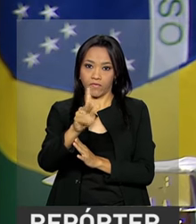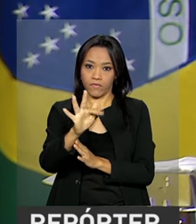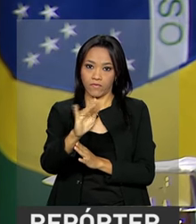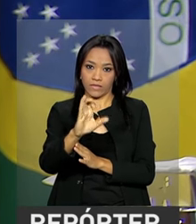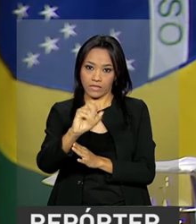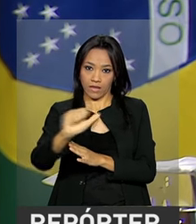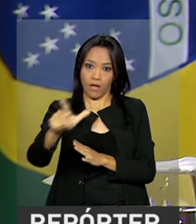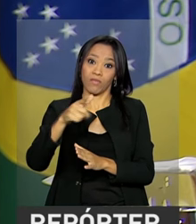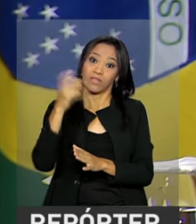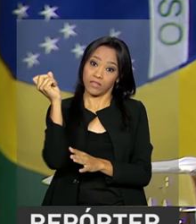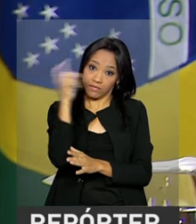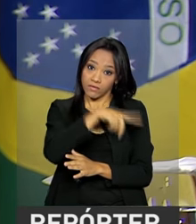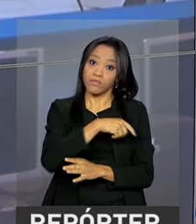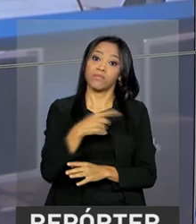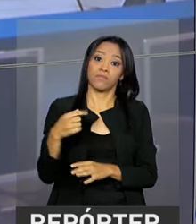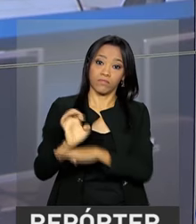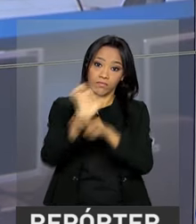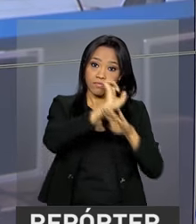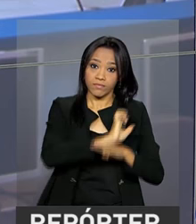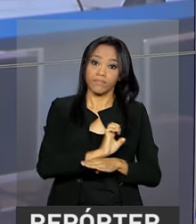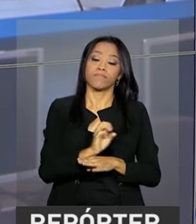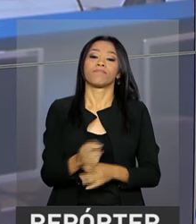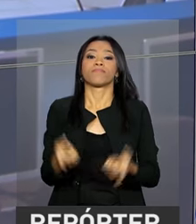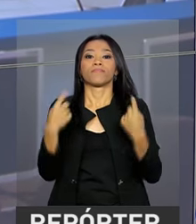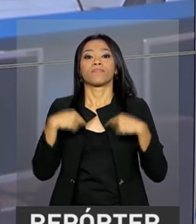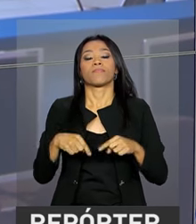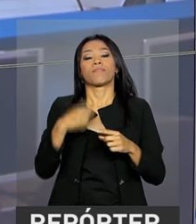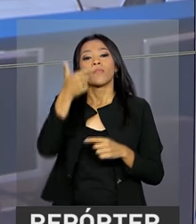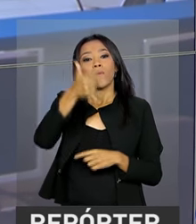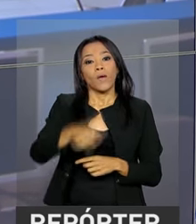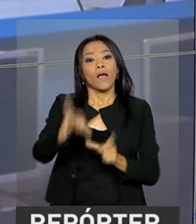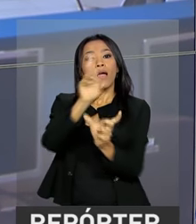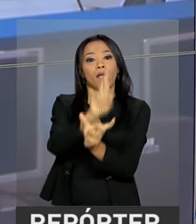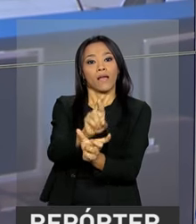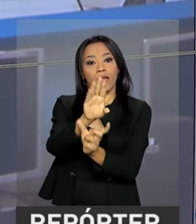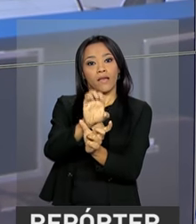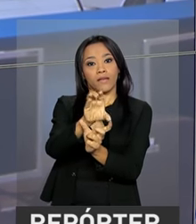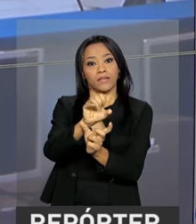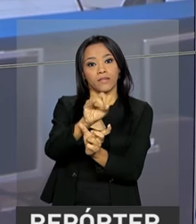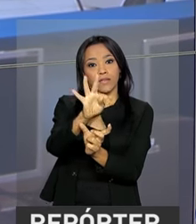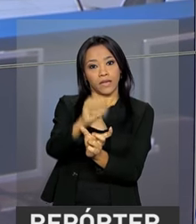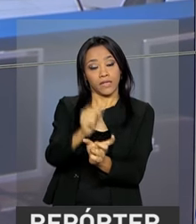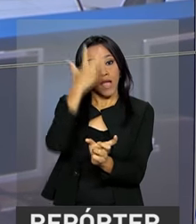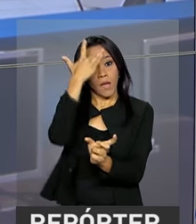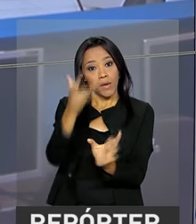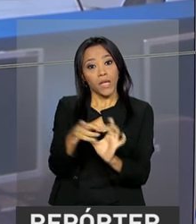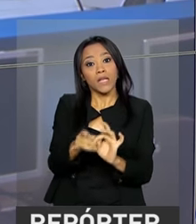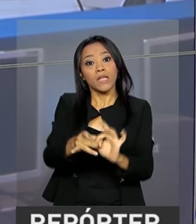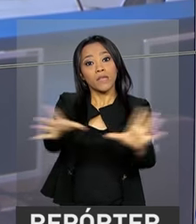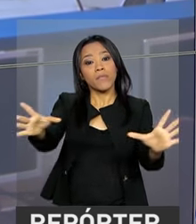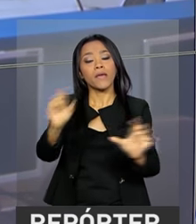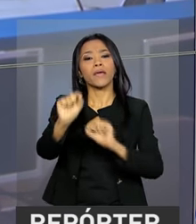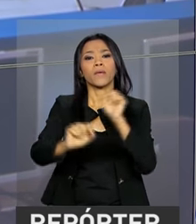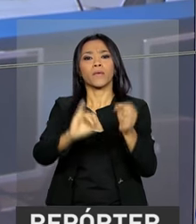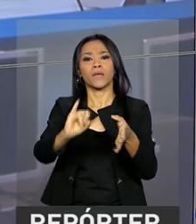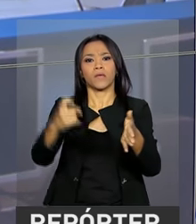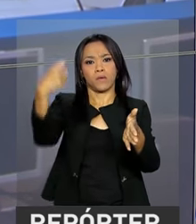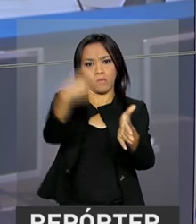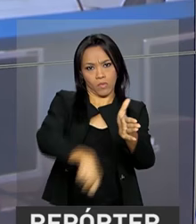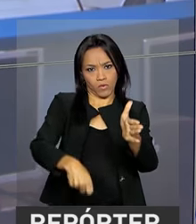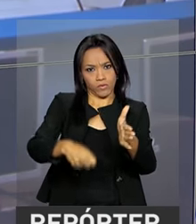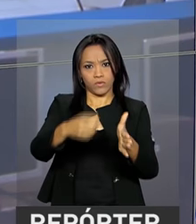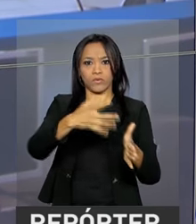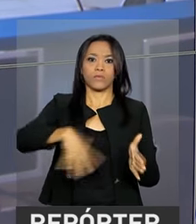para o governo federal. A Receita Federal libera amanhã o programa gerador da declaração do imposto de